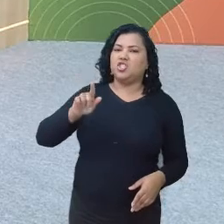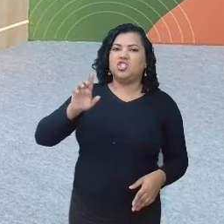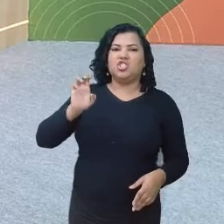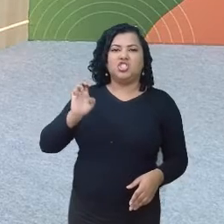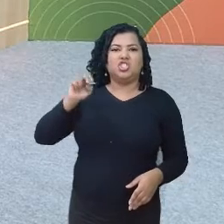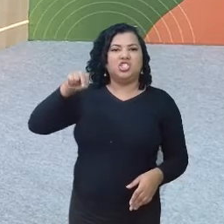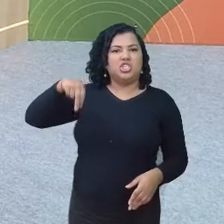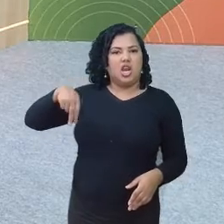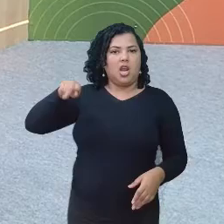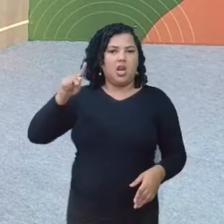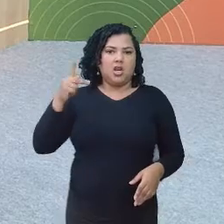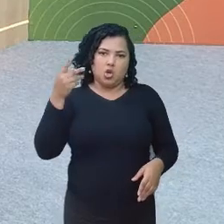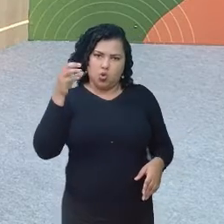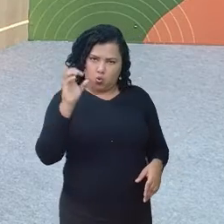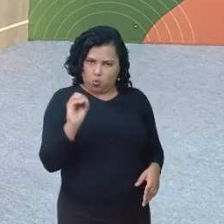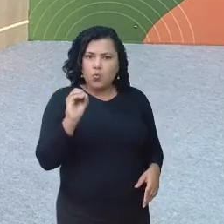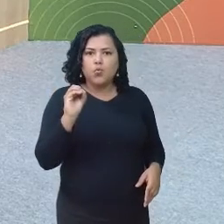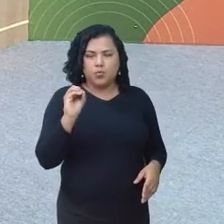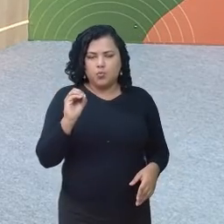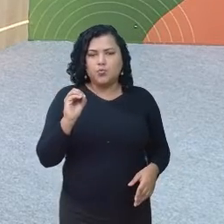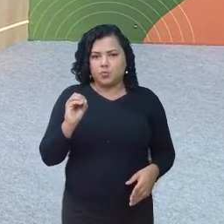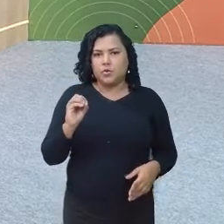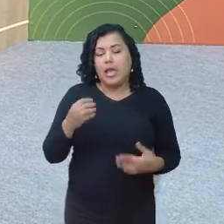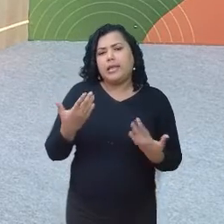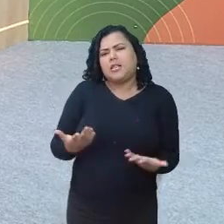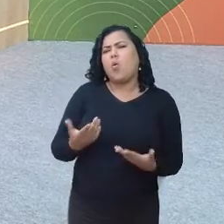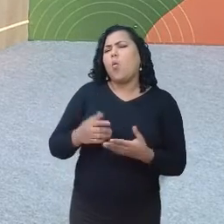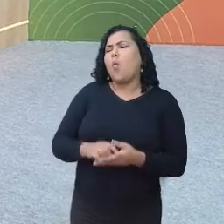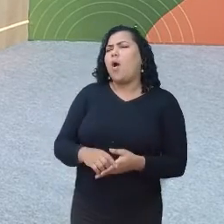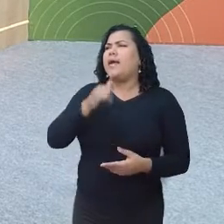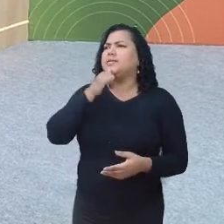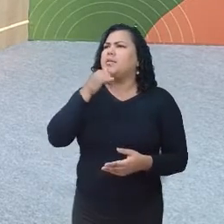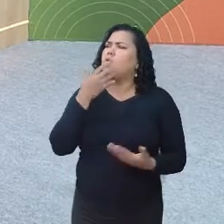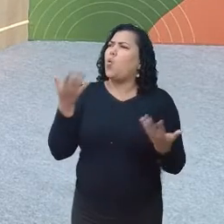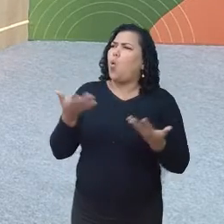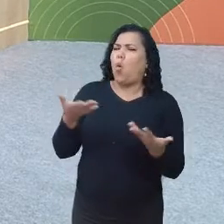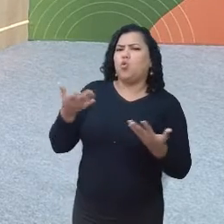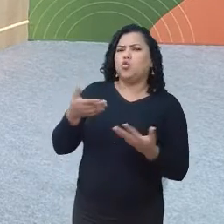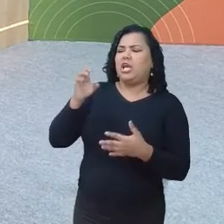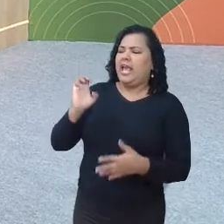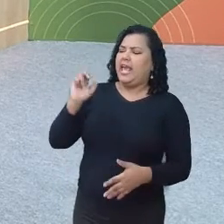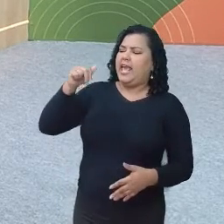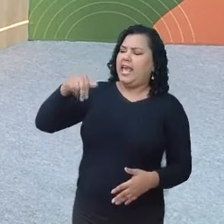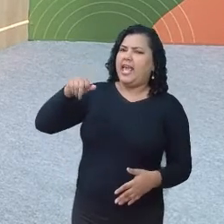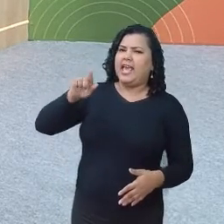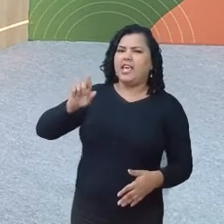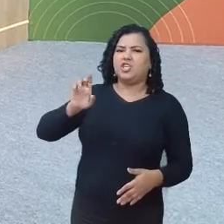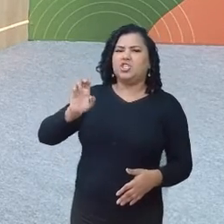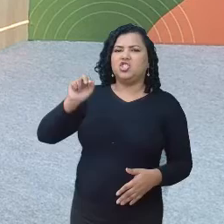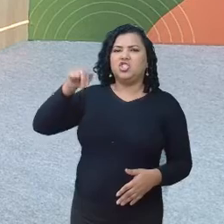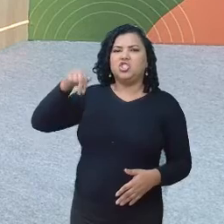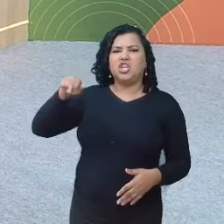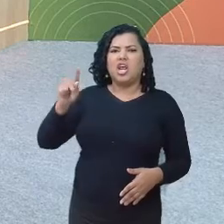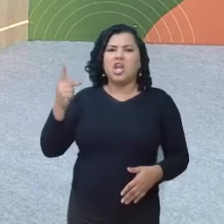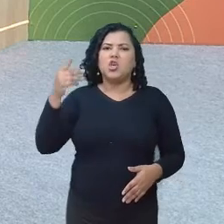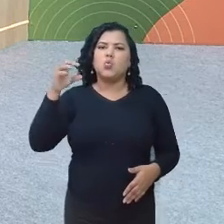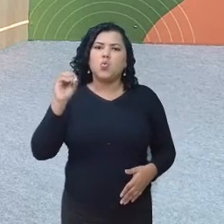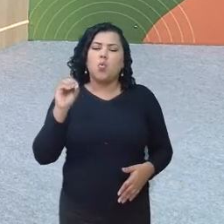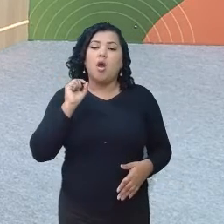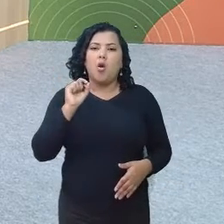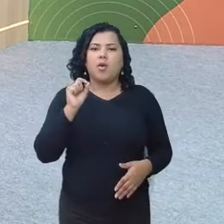era dono de um engenho. Hoje, a gente associa o engenho a toda a grande propriedade, que vai ter